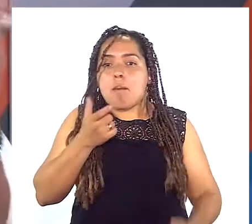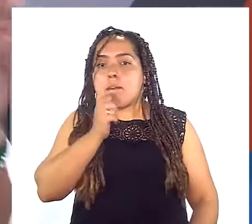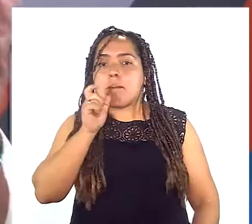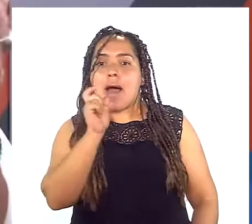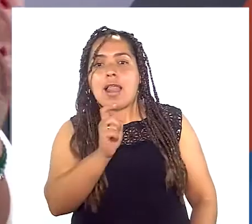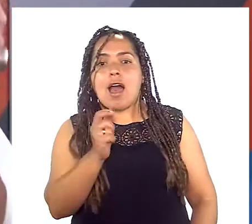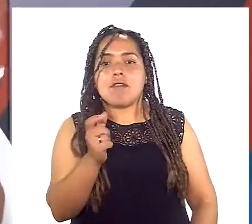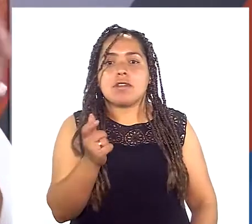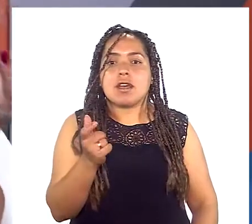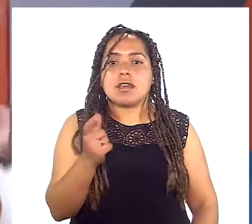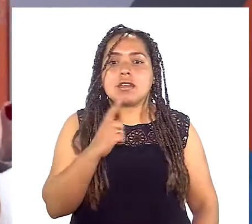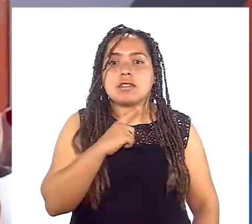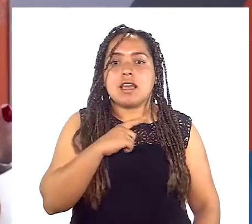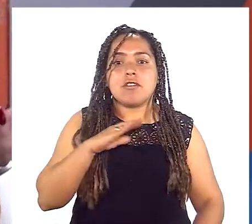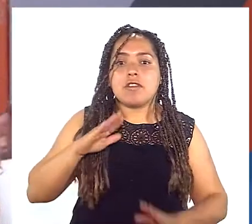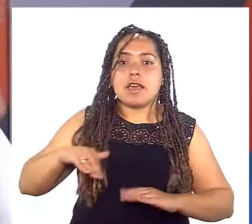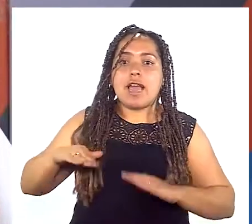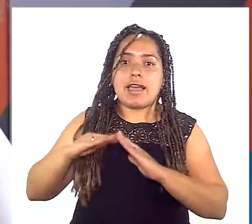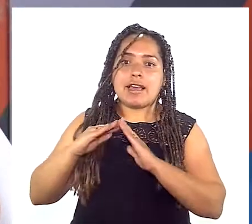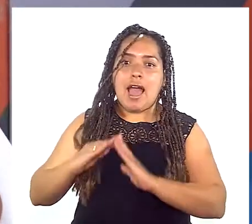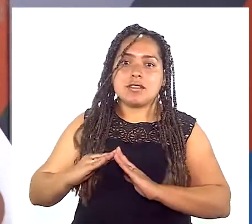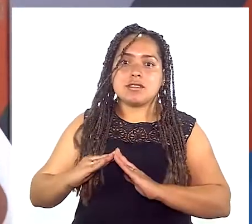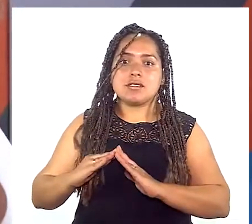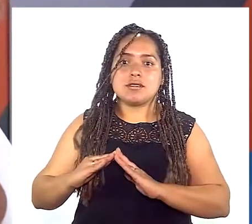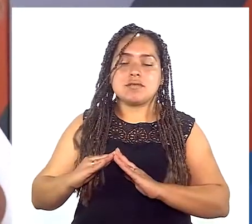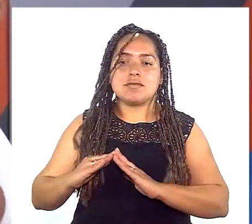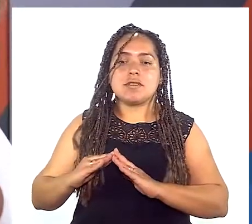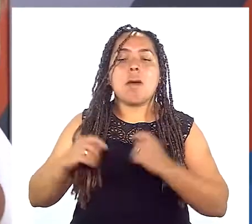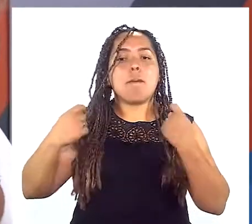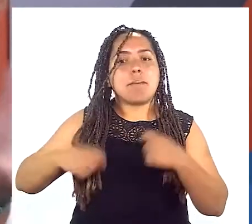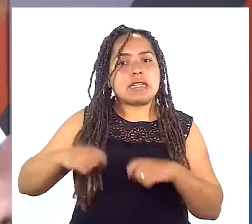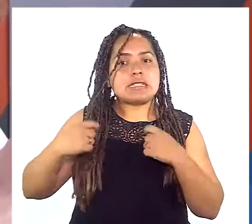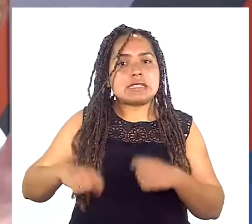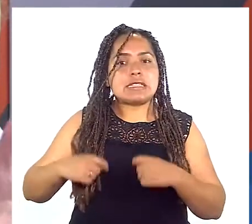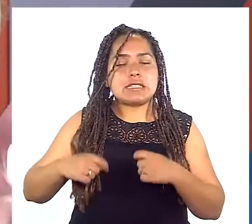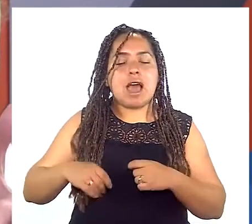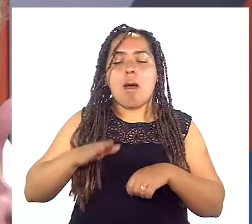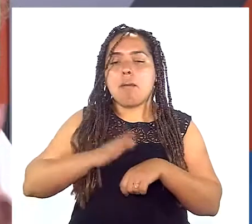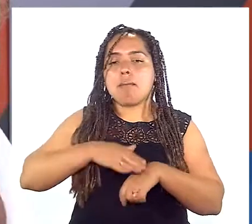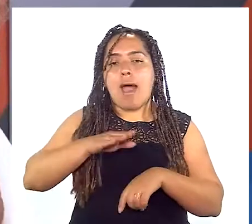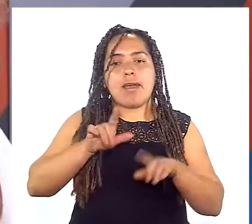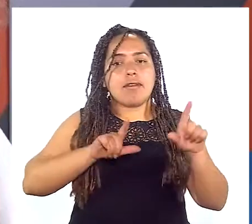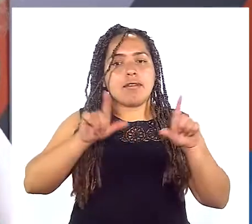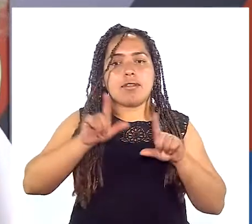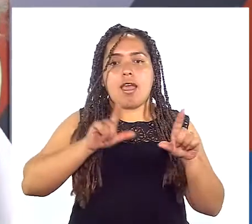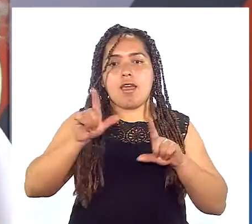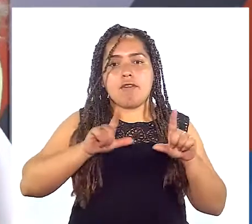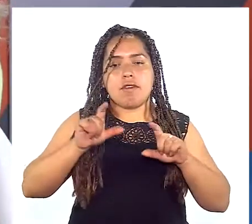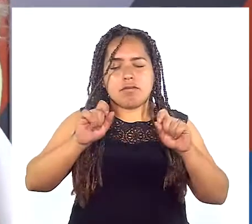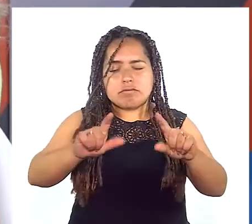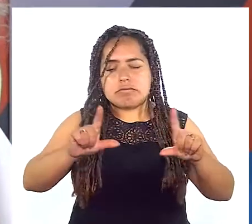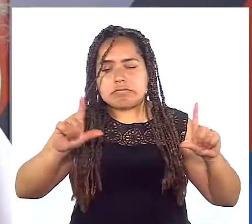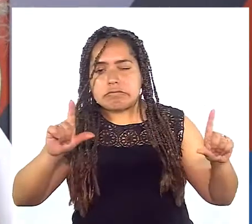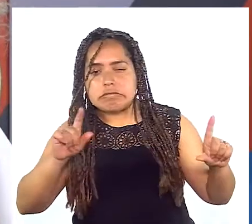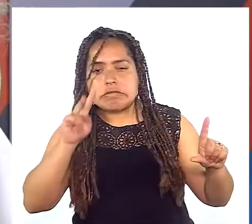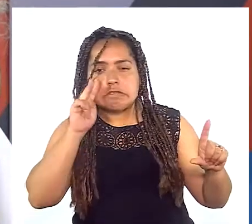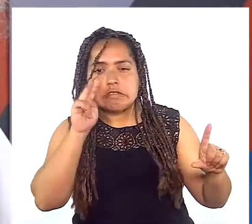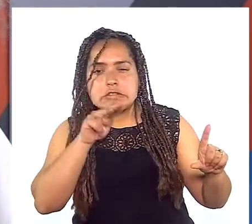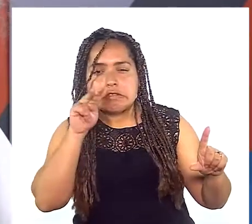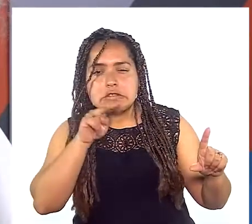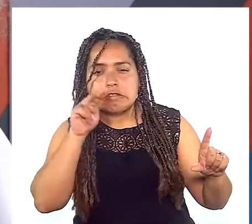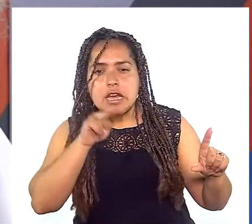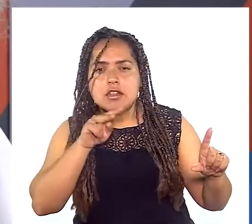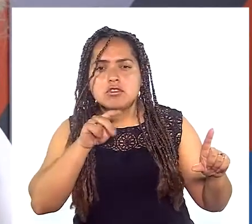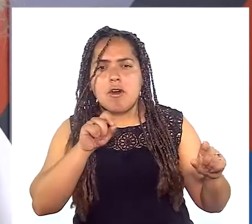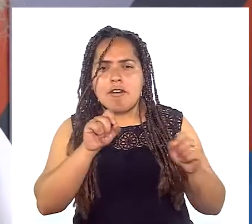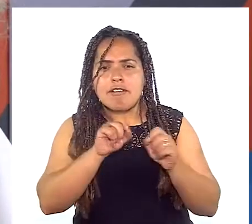essa novidade, homeschooling, que as crianças foram, né, submetidas a isso. É muito tempo de tela. Isso